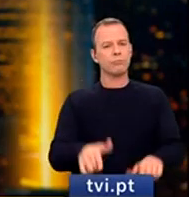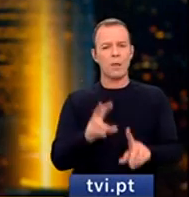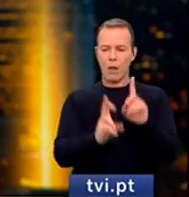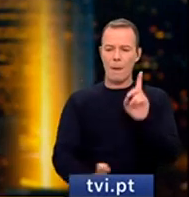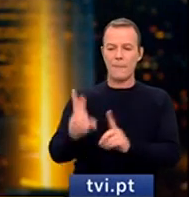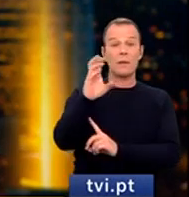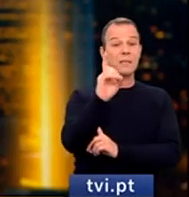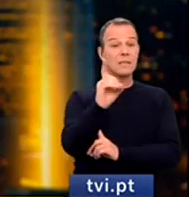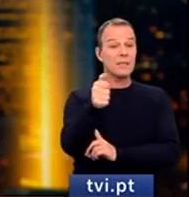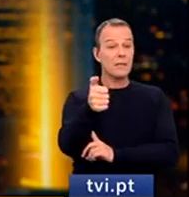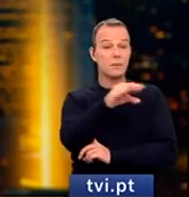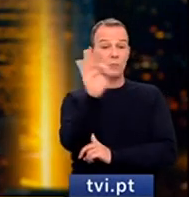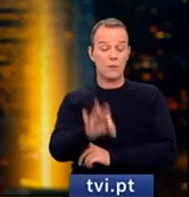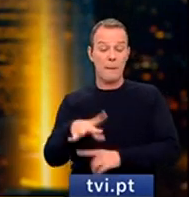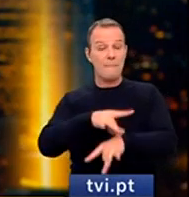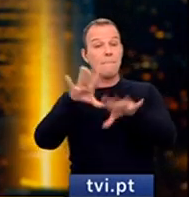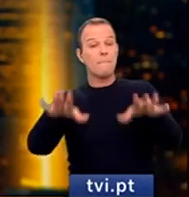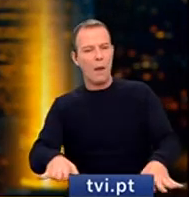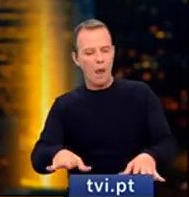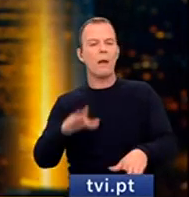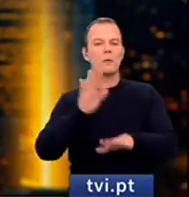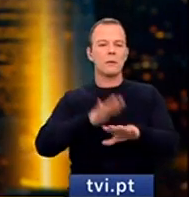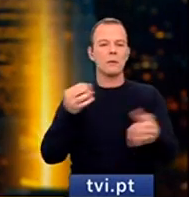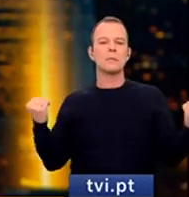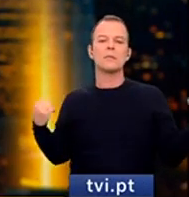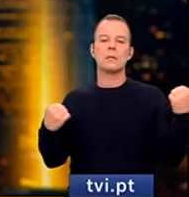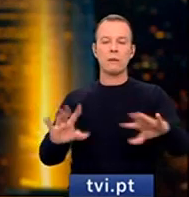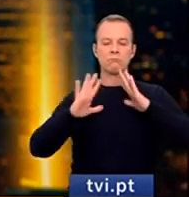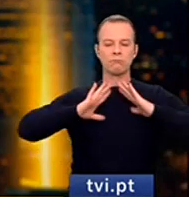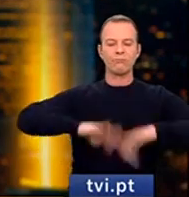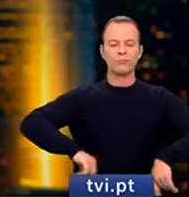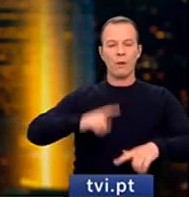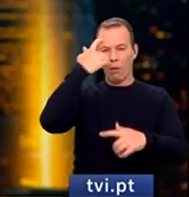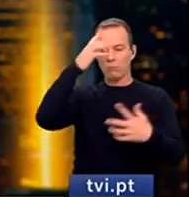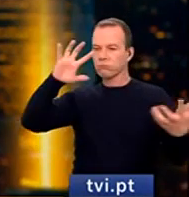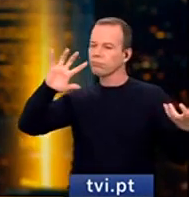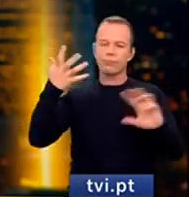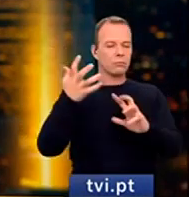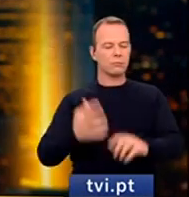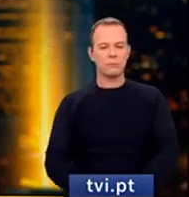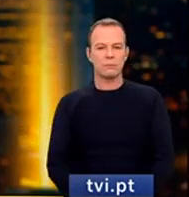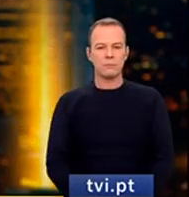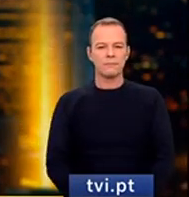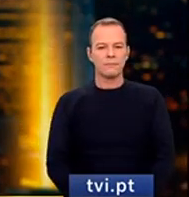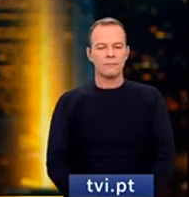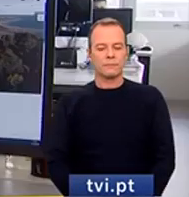em 65% as baixas médicas por stress, depressão ou burnout.